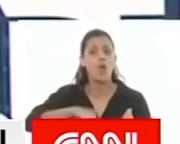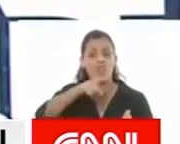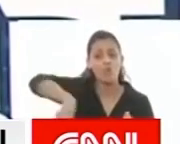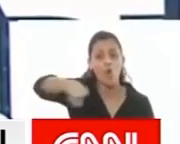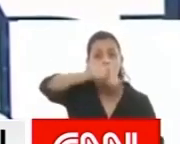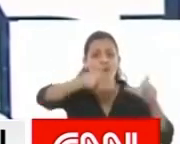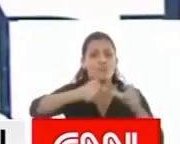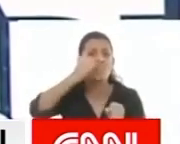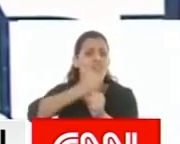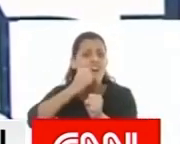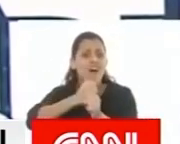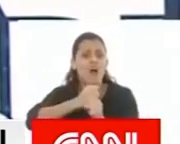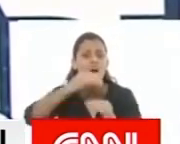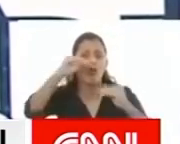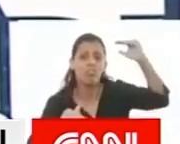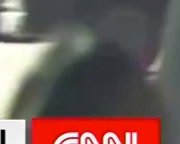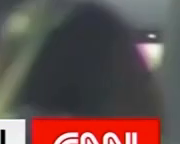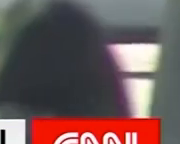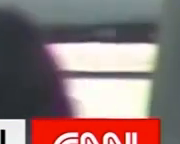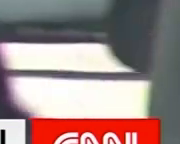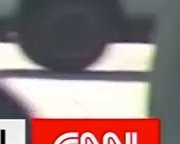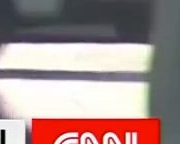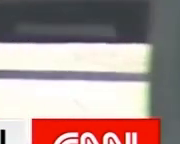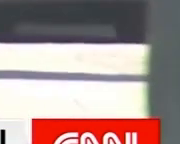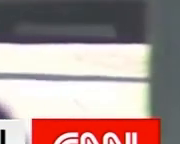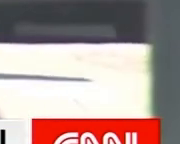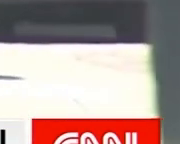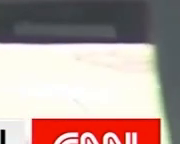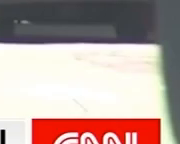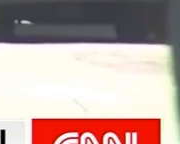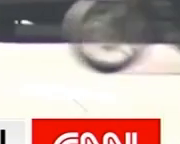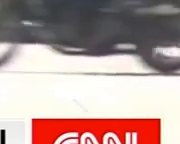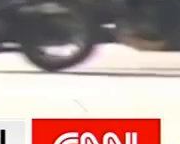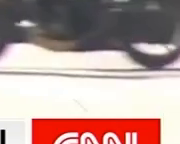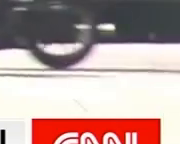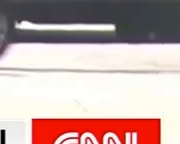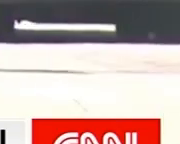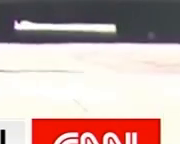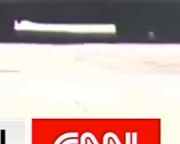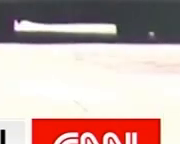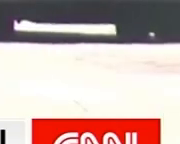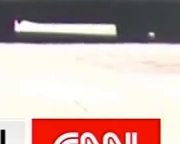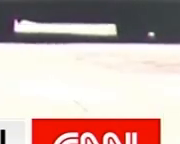ter violado as regras de quarentena, que tinham o objetivo de evitar a disseminação do vírus.